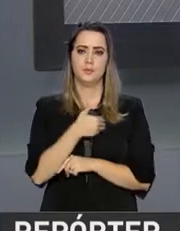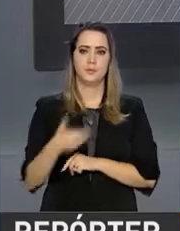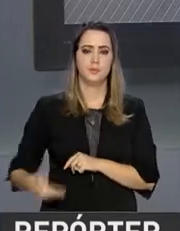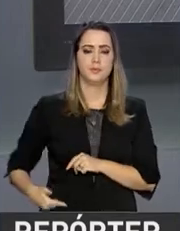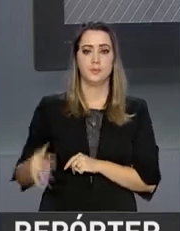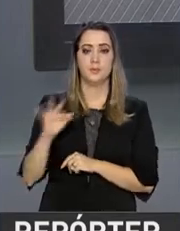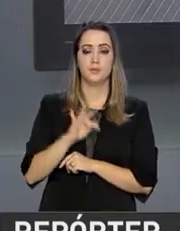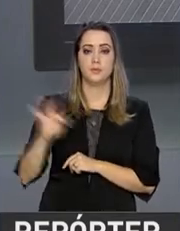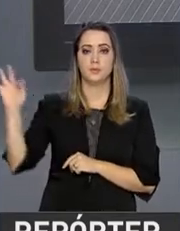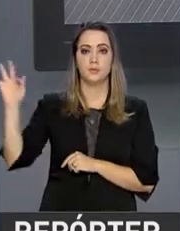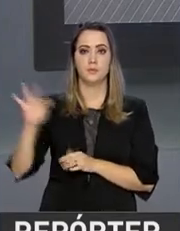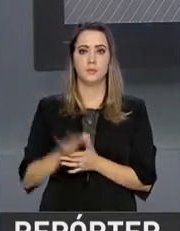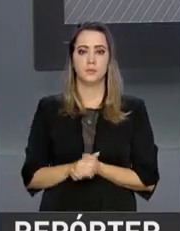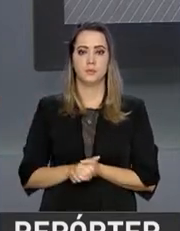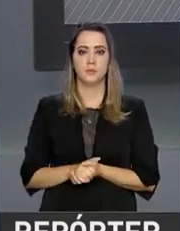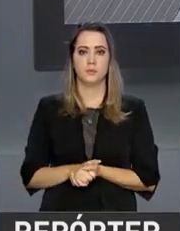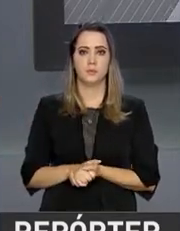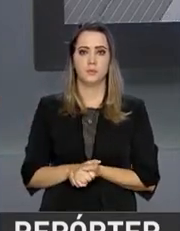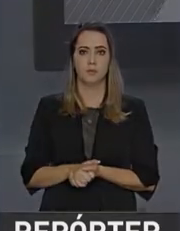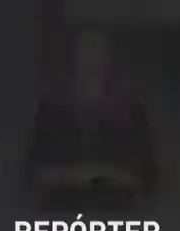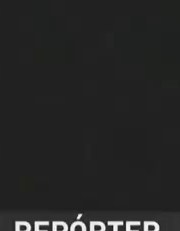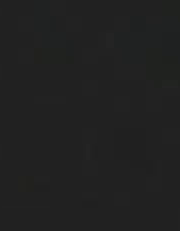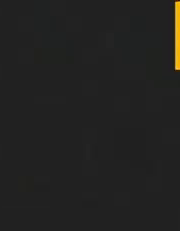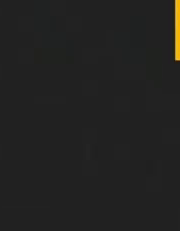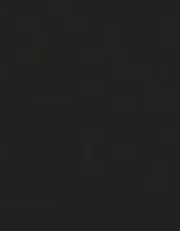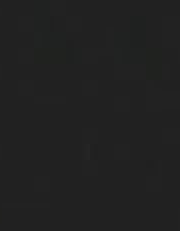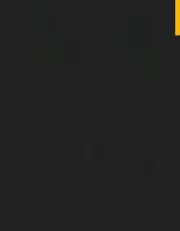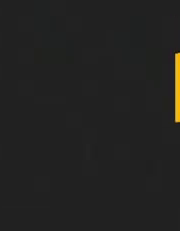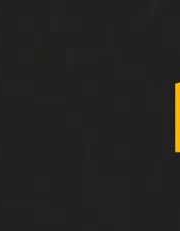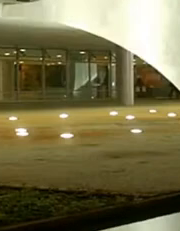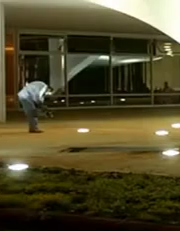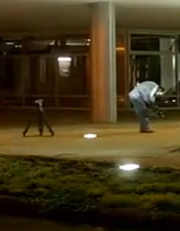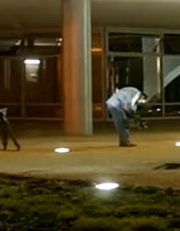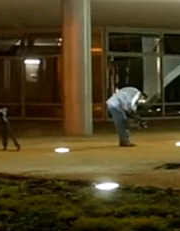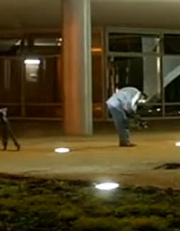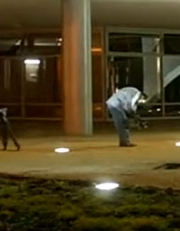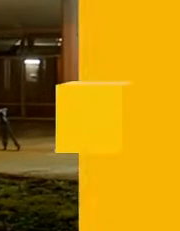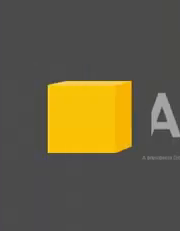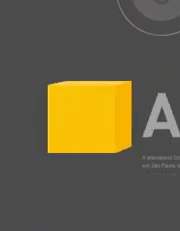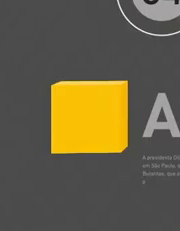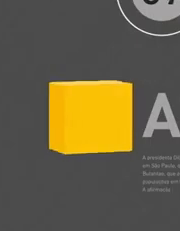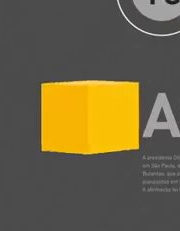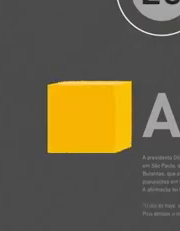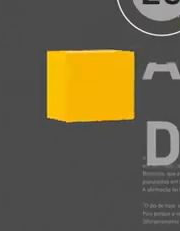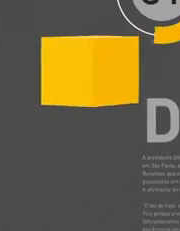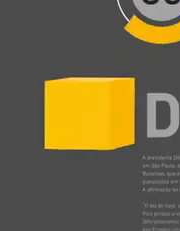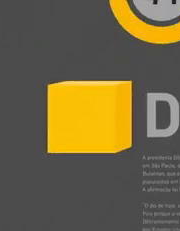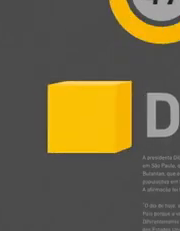NBR, a TV do Governo Federal.